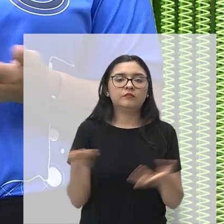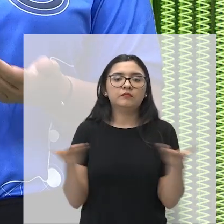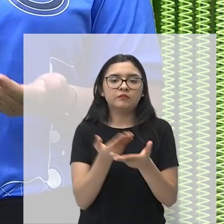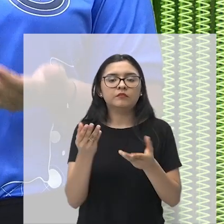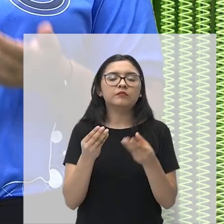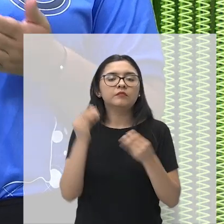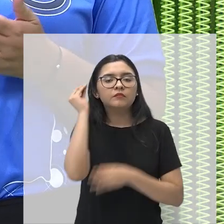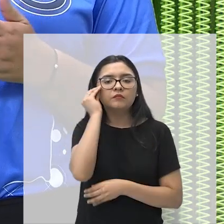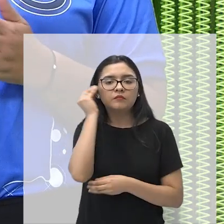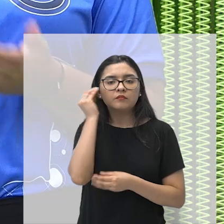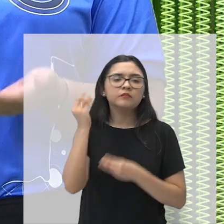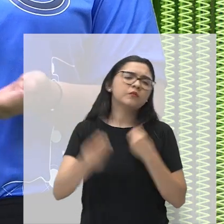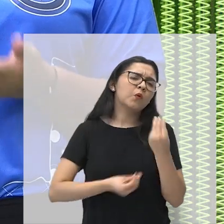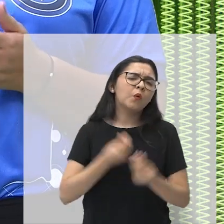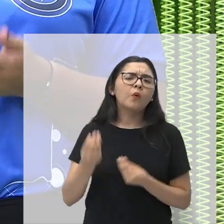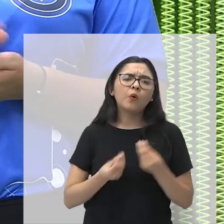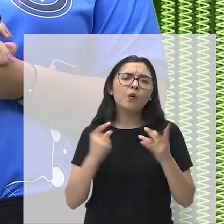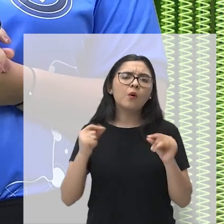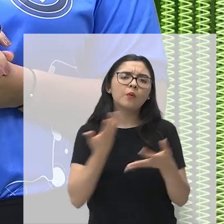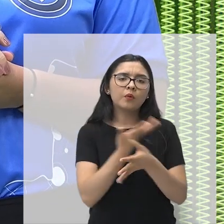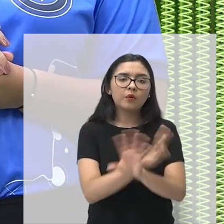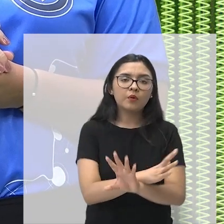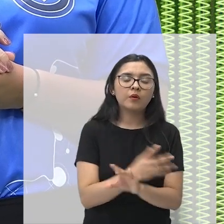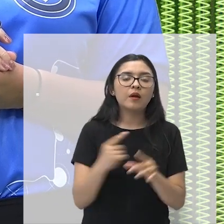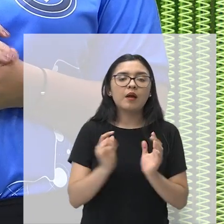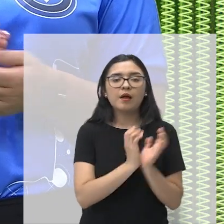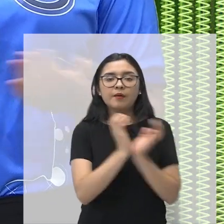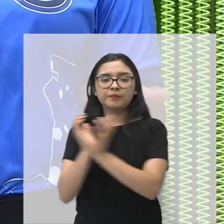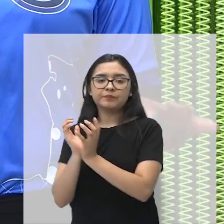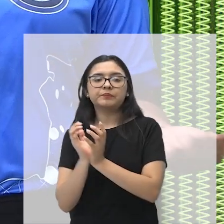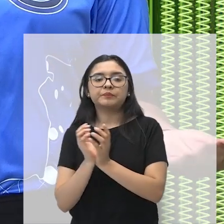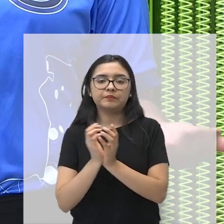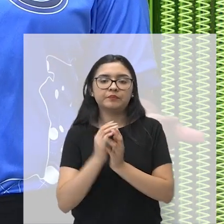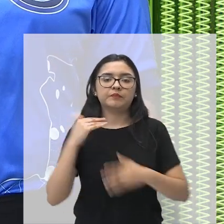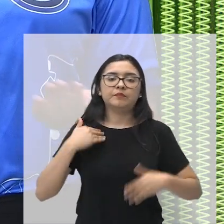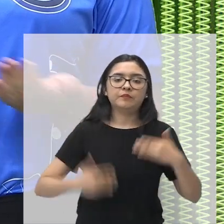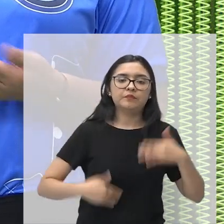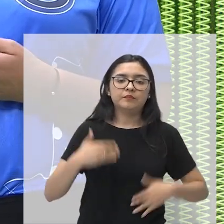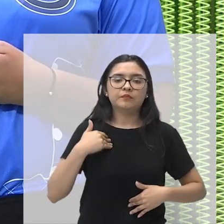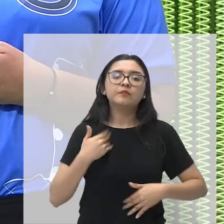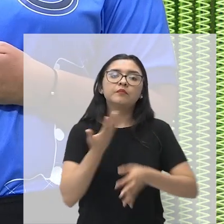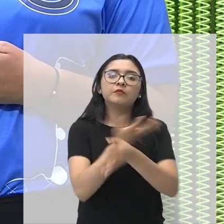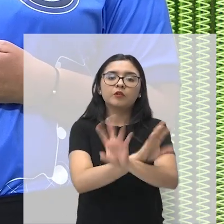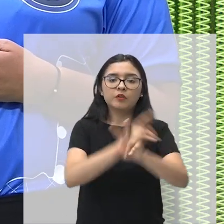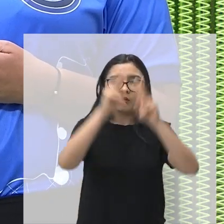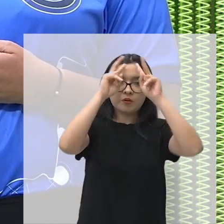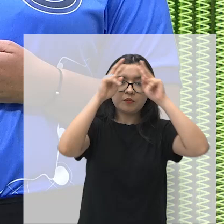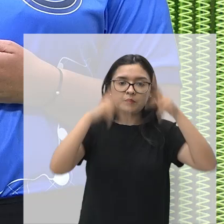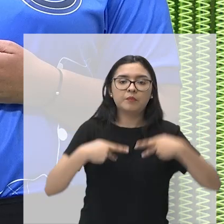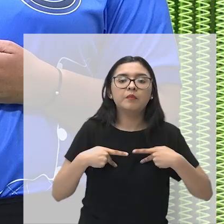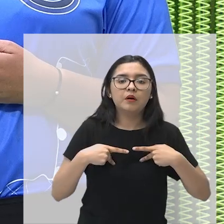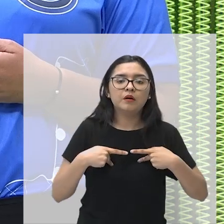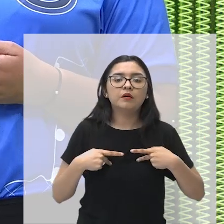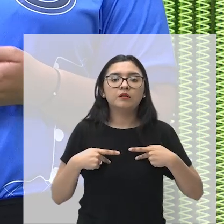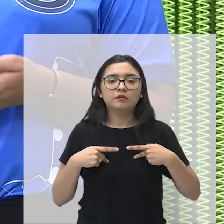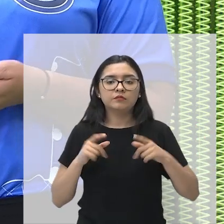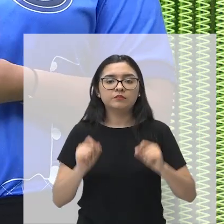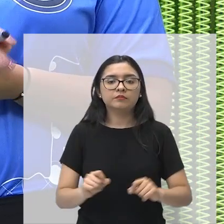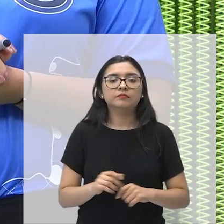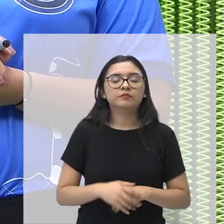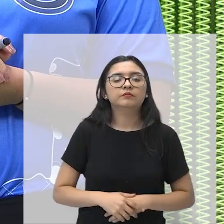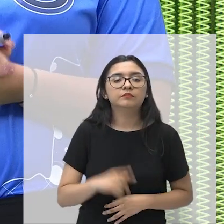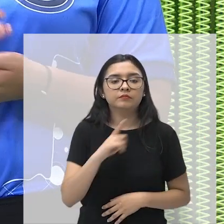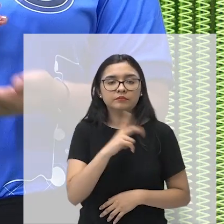ver como o esqueleto é dividido. O nosso esqueleto humano é dividido em